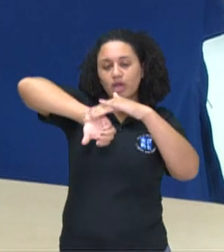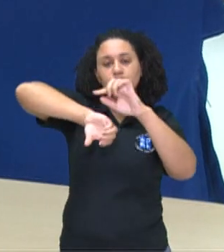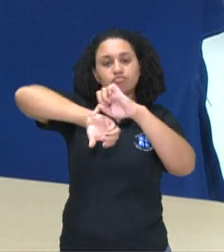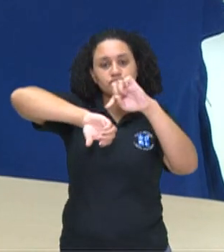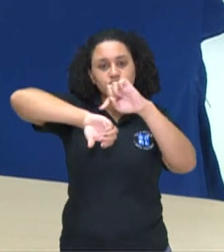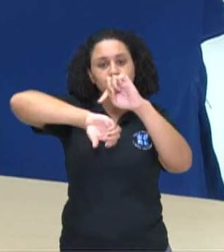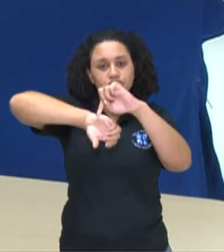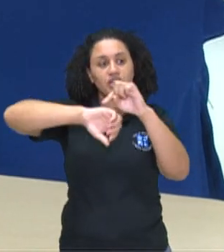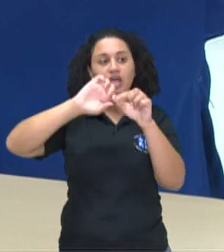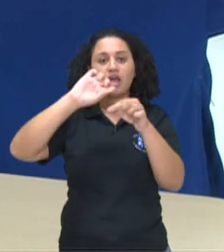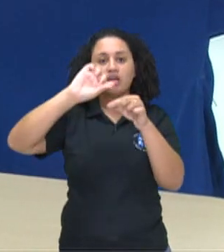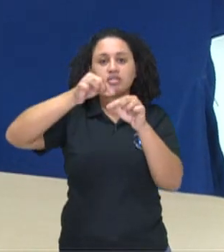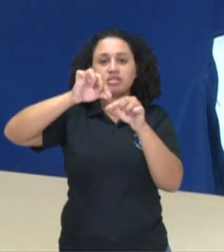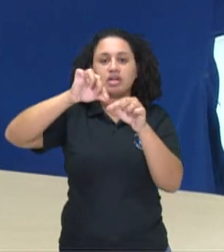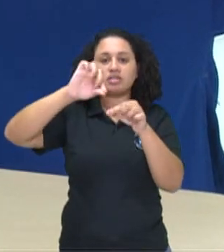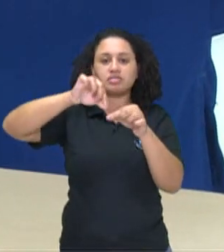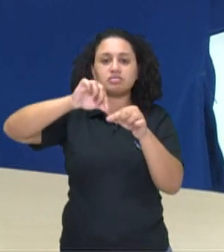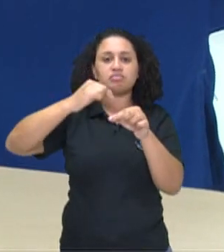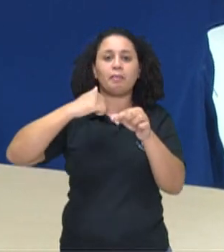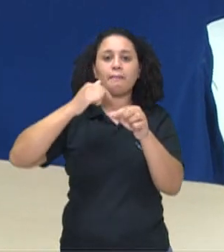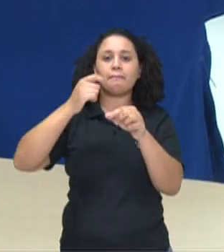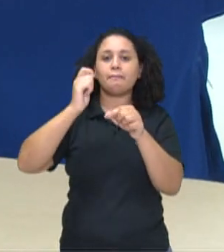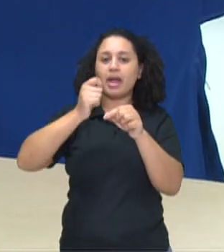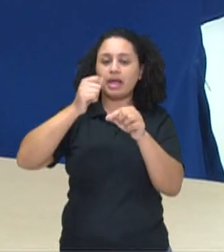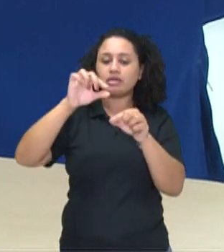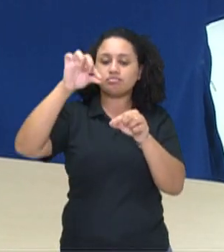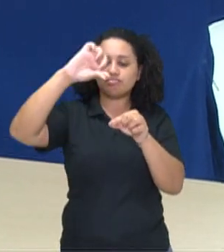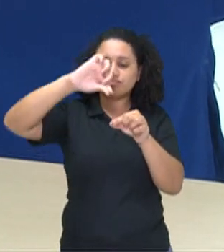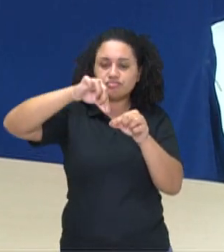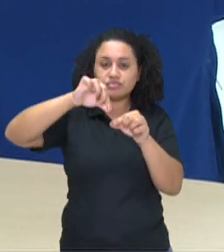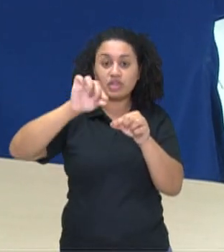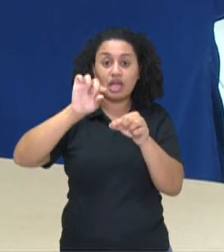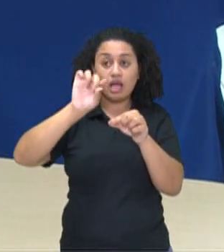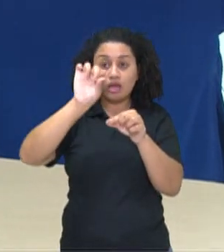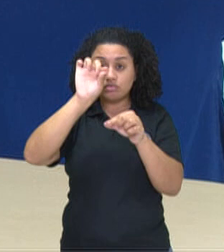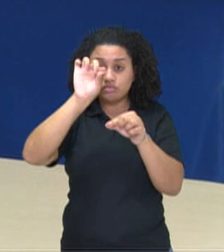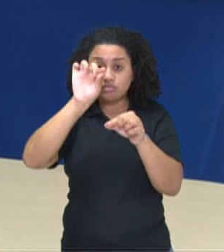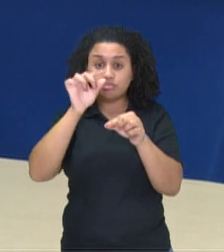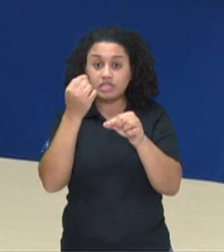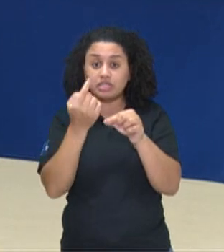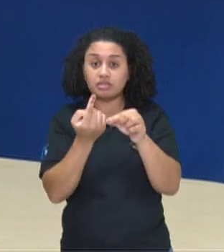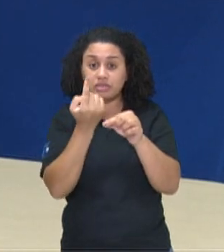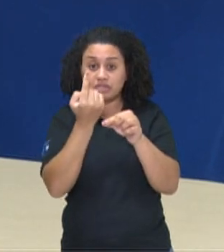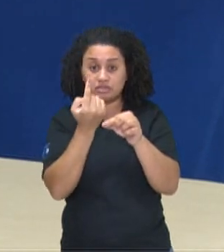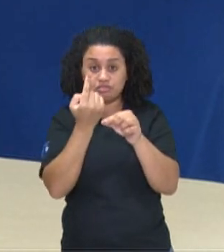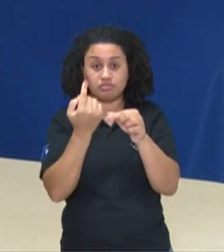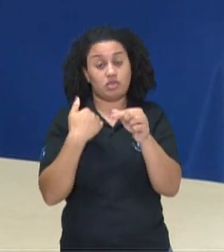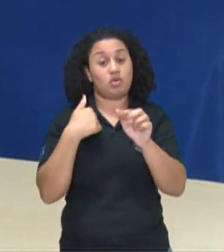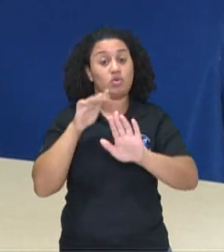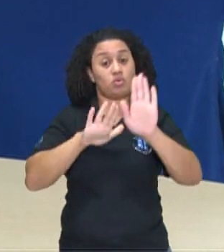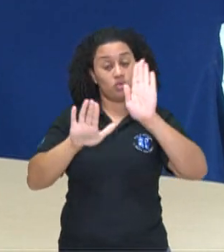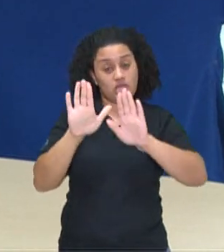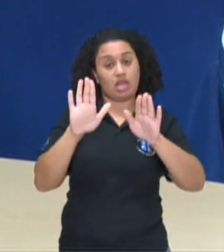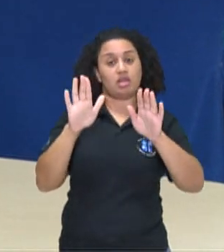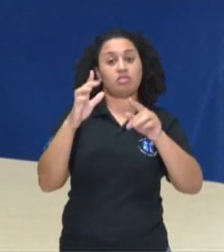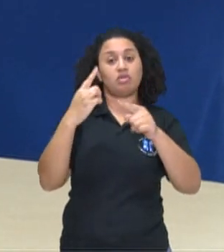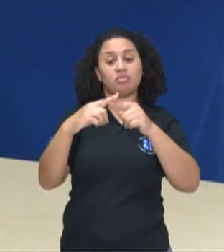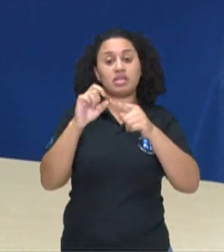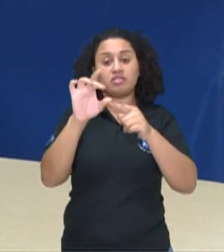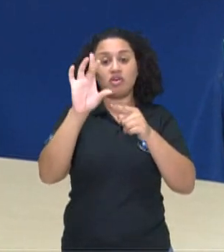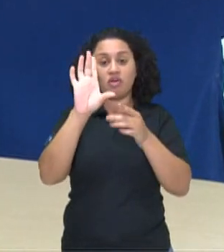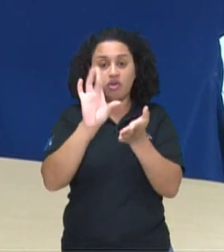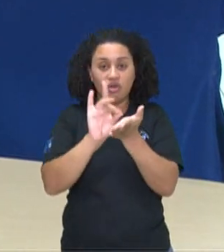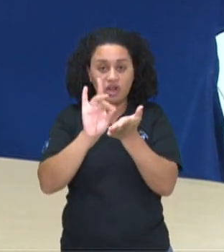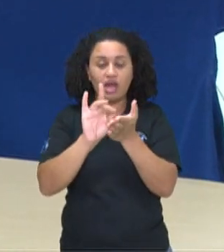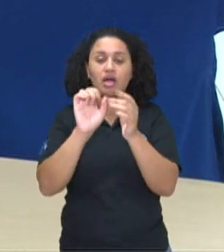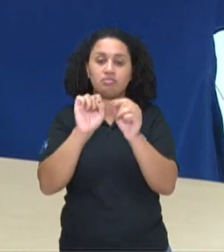alfinete nessa rolinha, de forma a ponta do alfinete ficar para cima. Tome cuidado na hora de fazer isso. Se for colar, pode ser colado